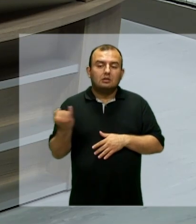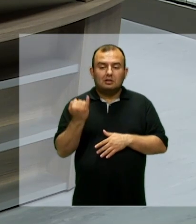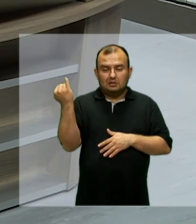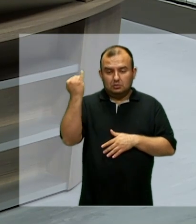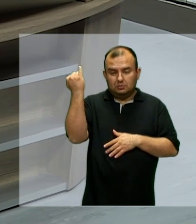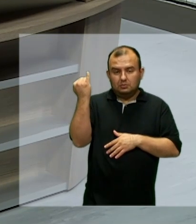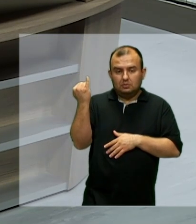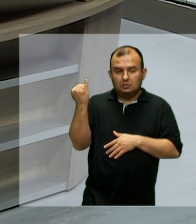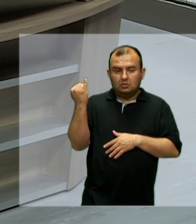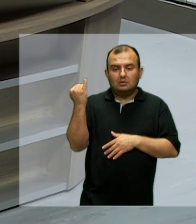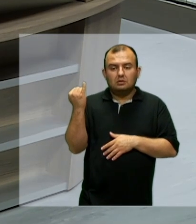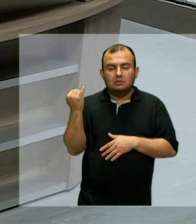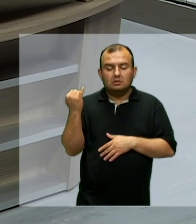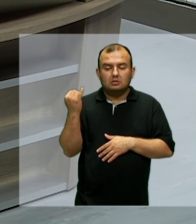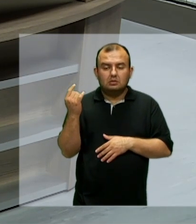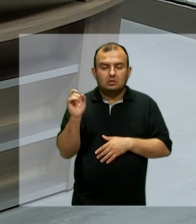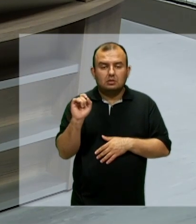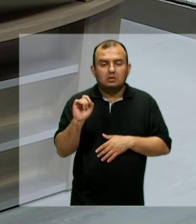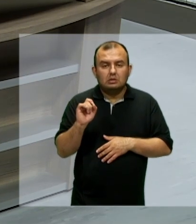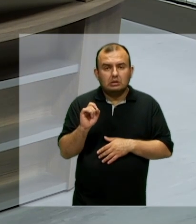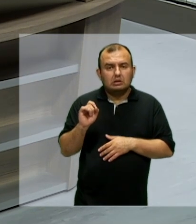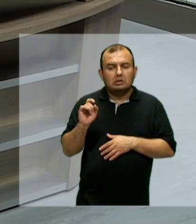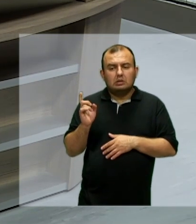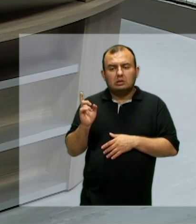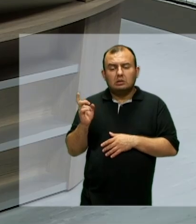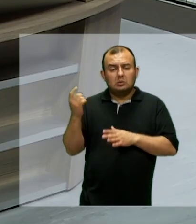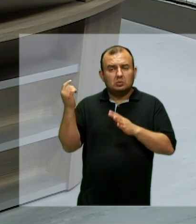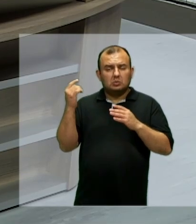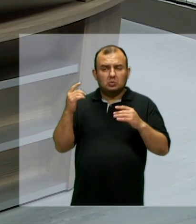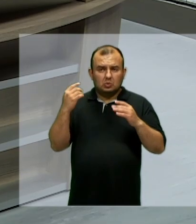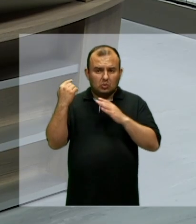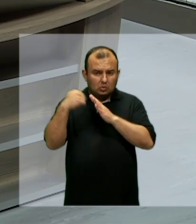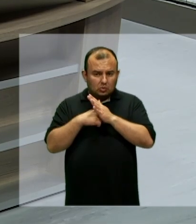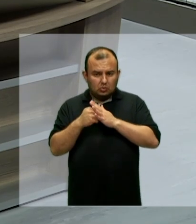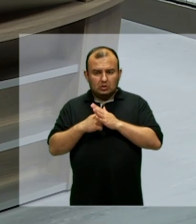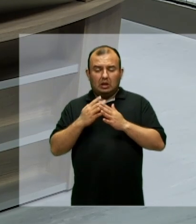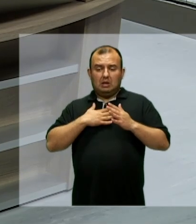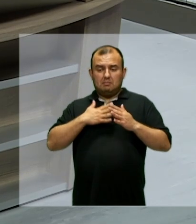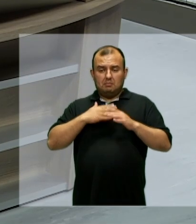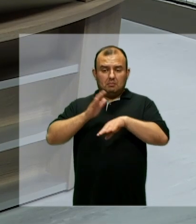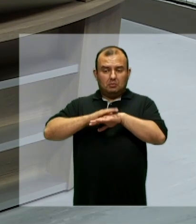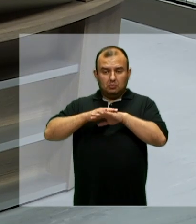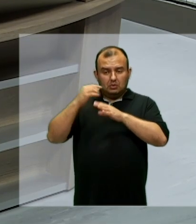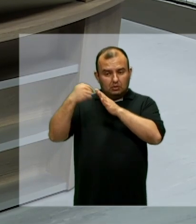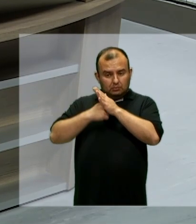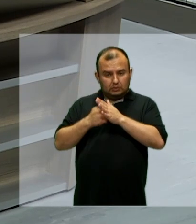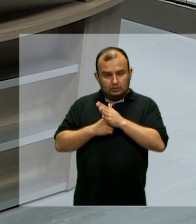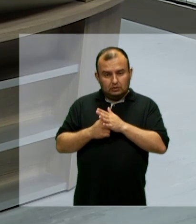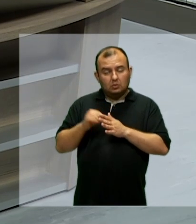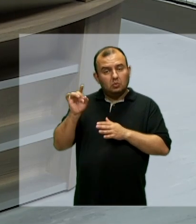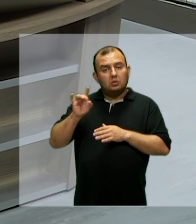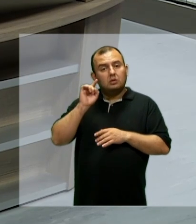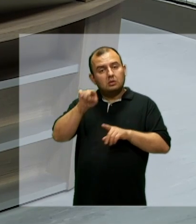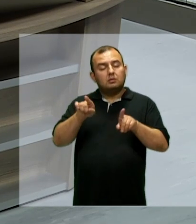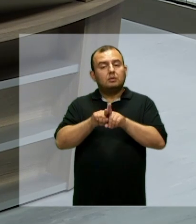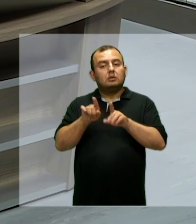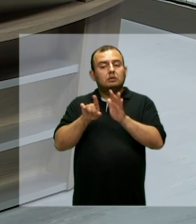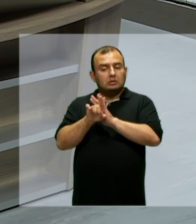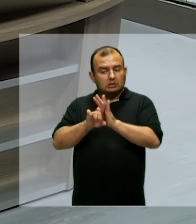importância, talvez não do autoexame, mas dos